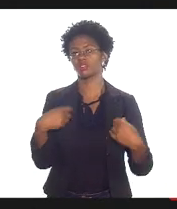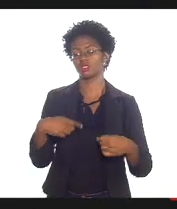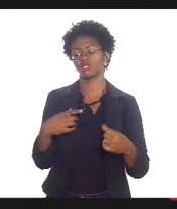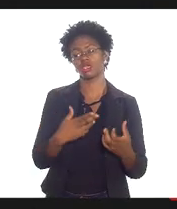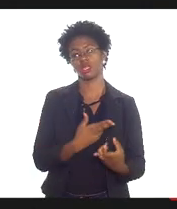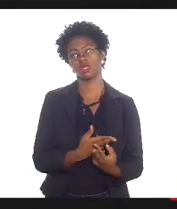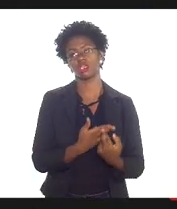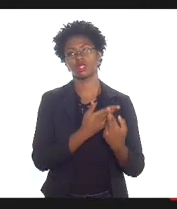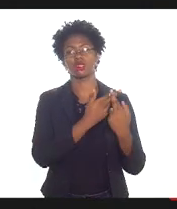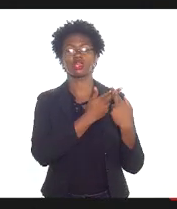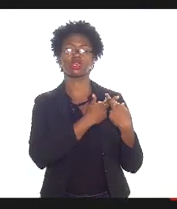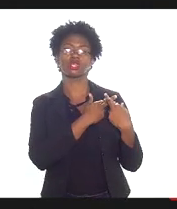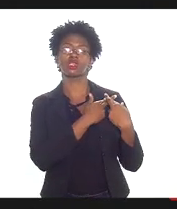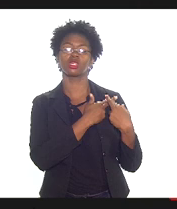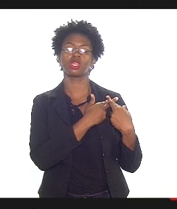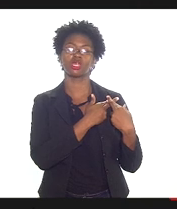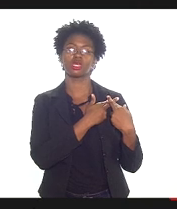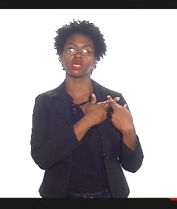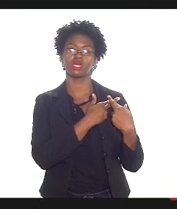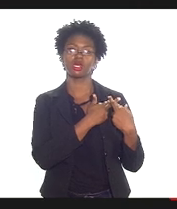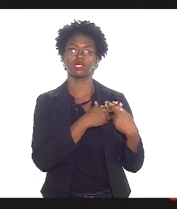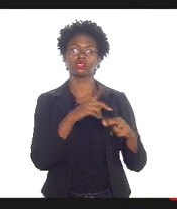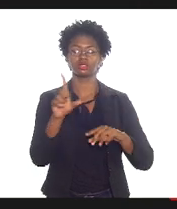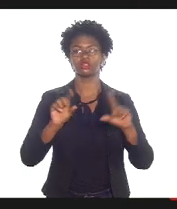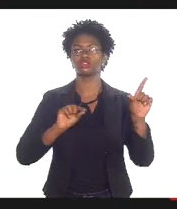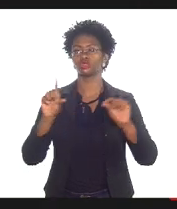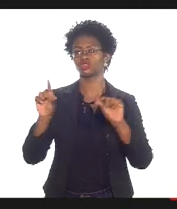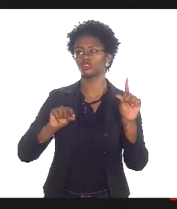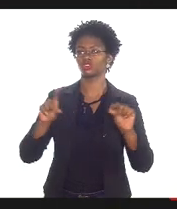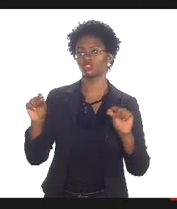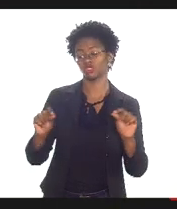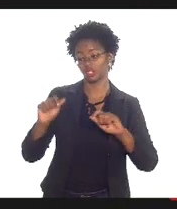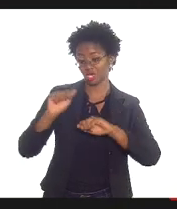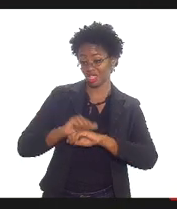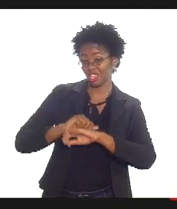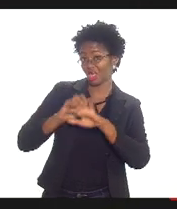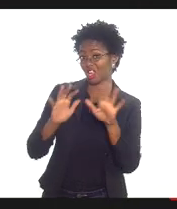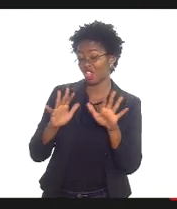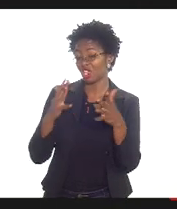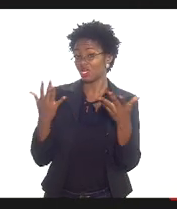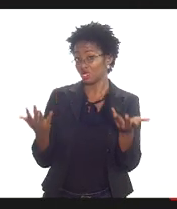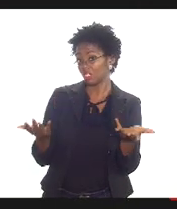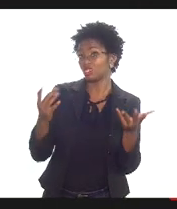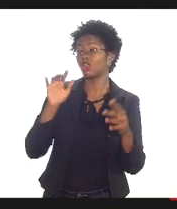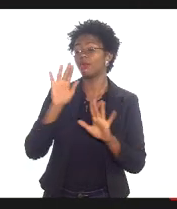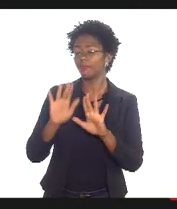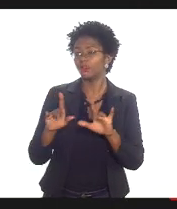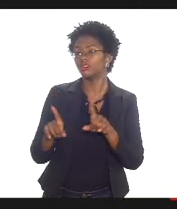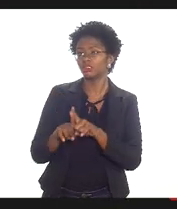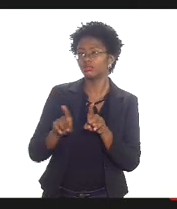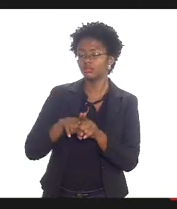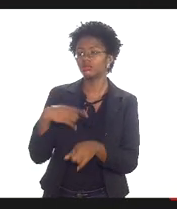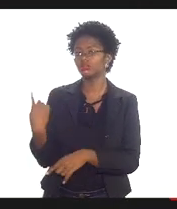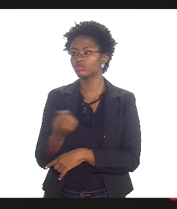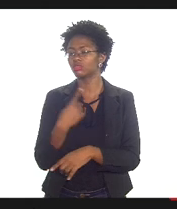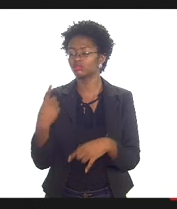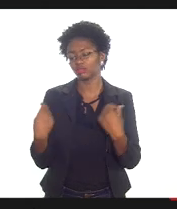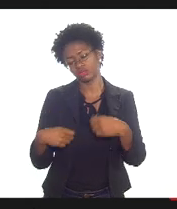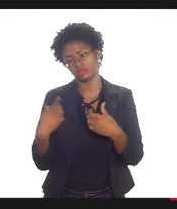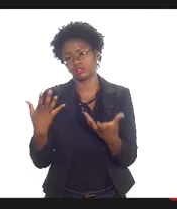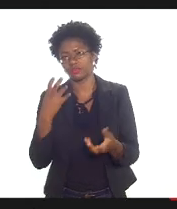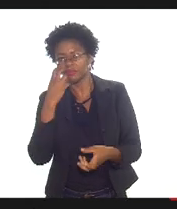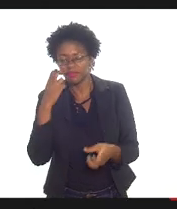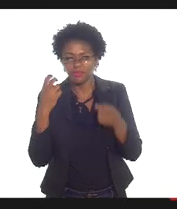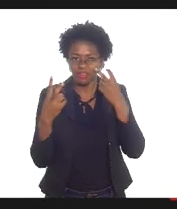responsável por essa definição e dessa transparência. A gente tem também despesas comuns